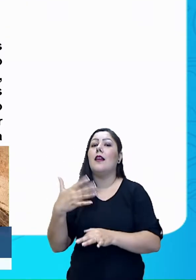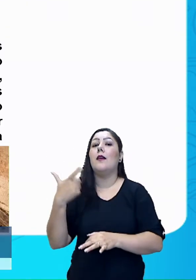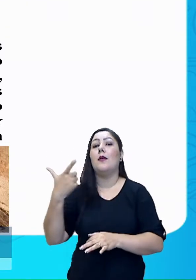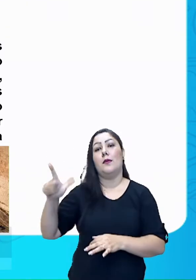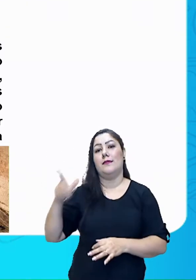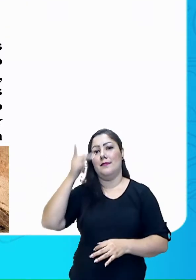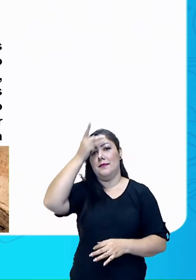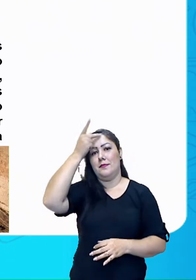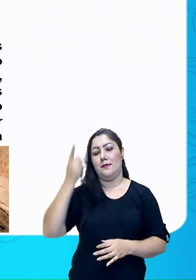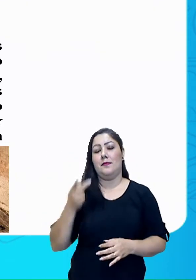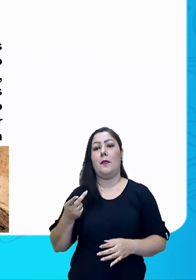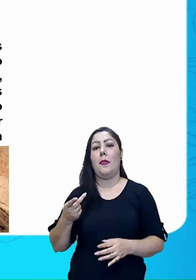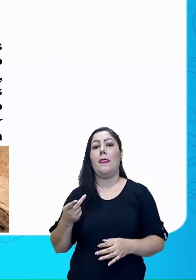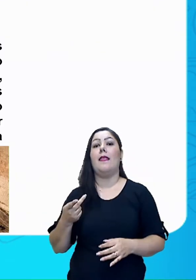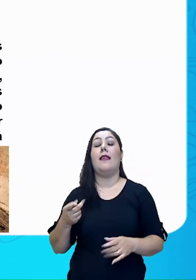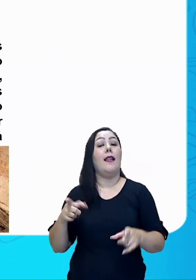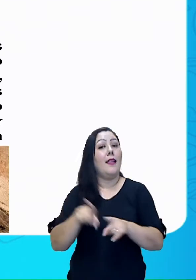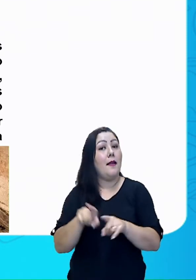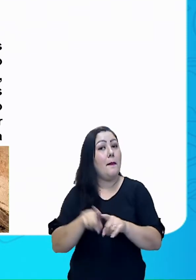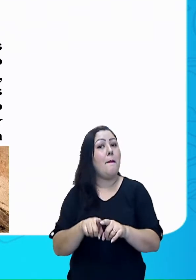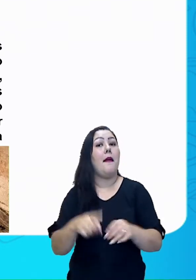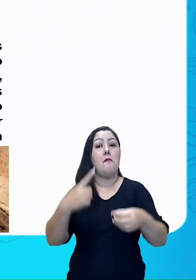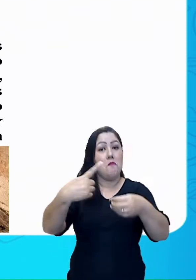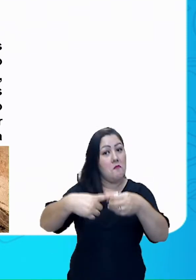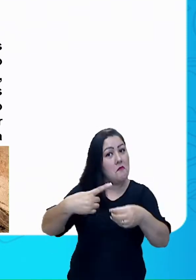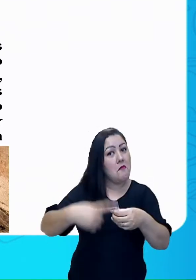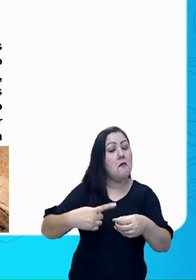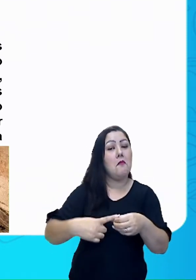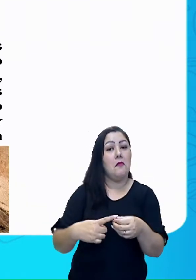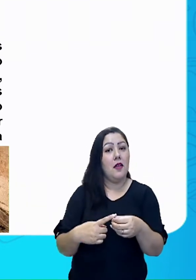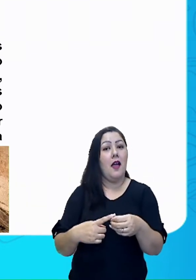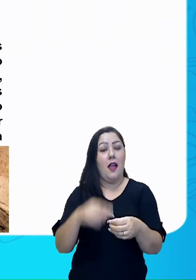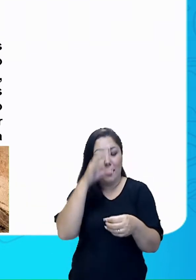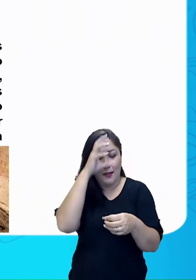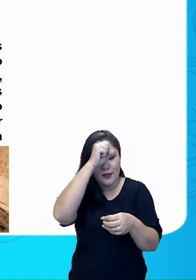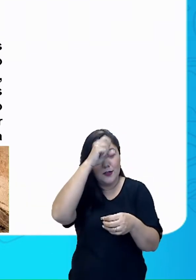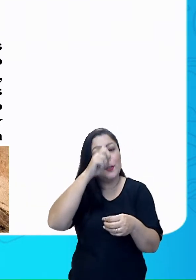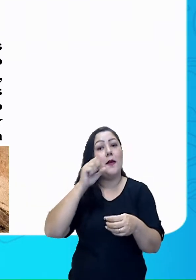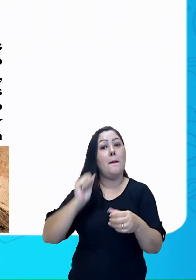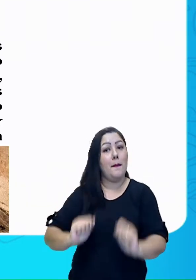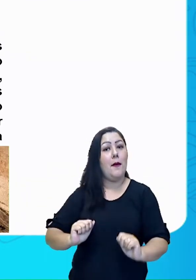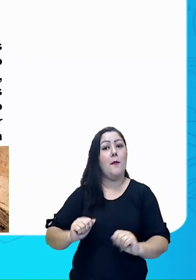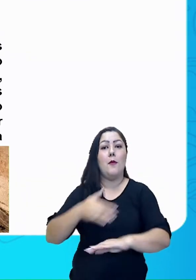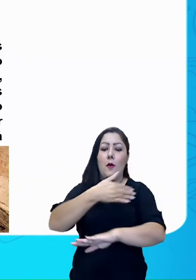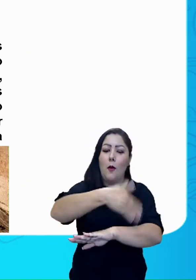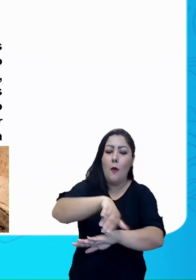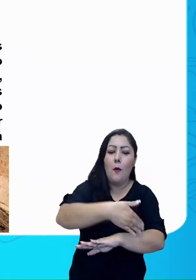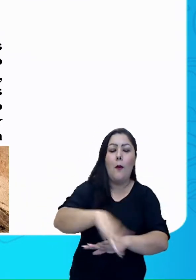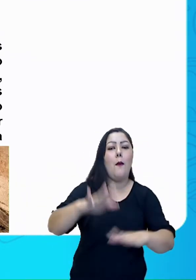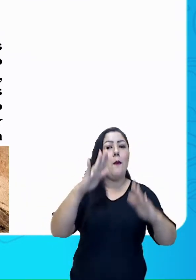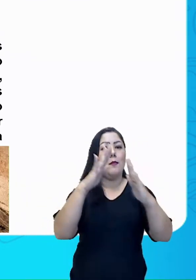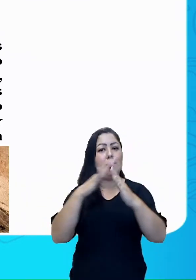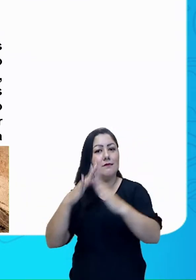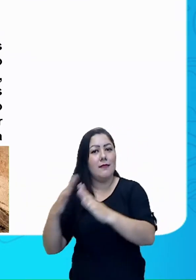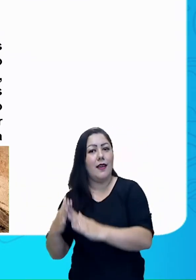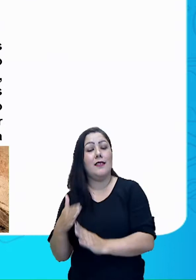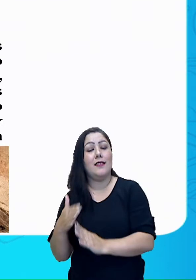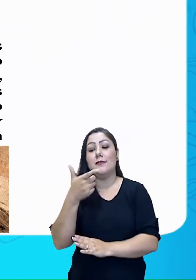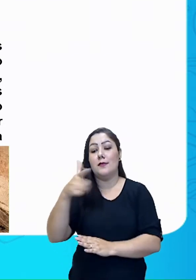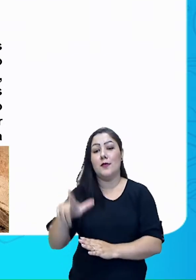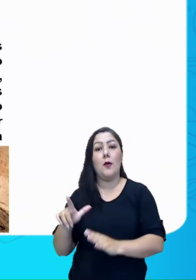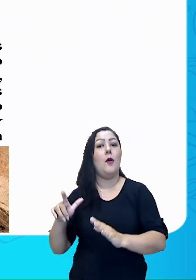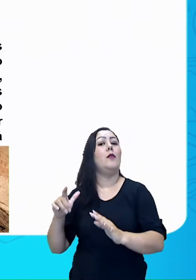ser fonte de conhecimento sobre o passado. Suas ruas, casas e outras